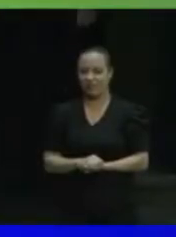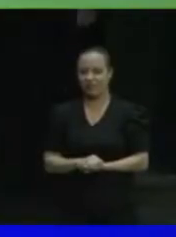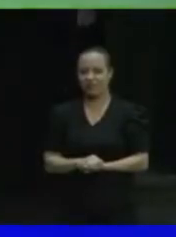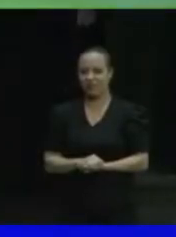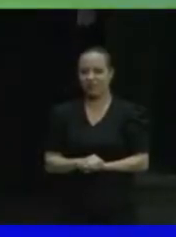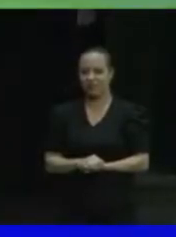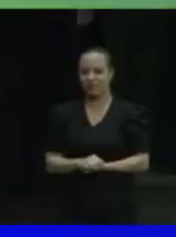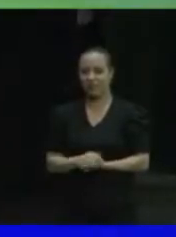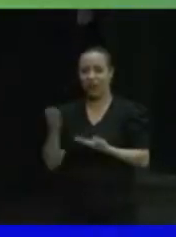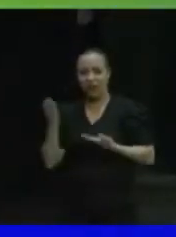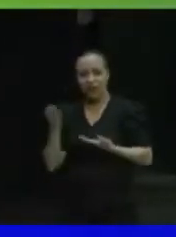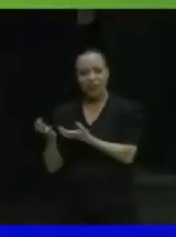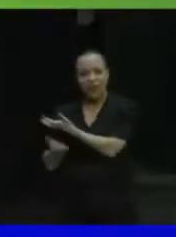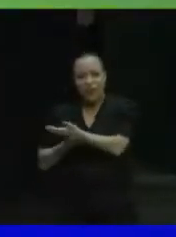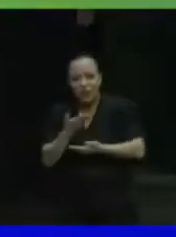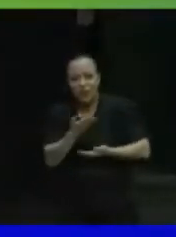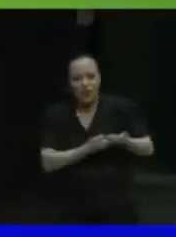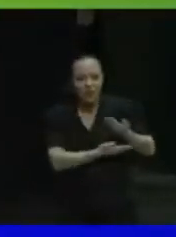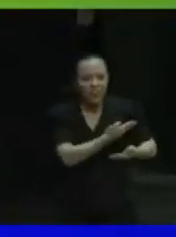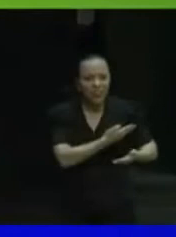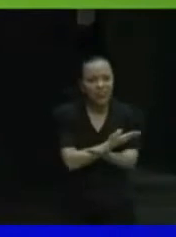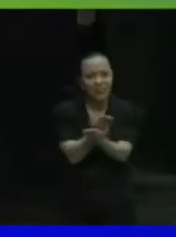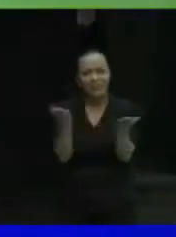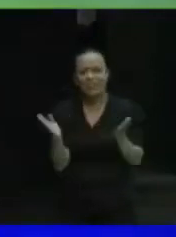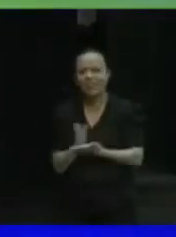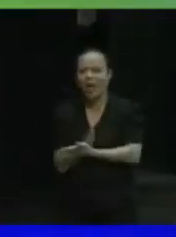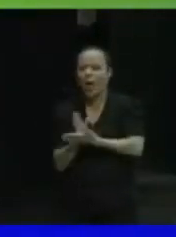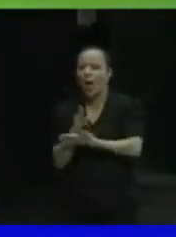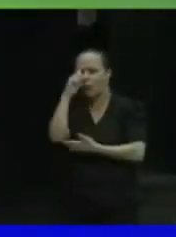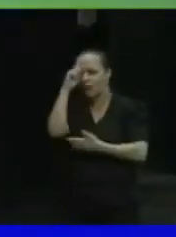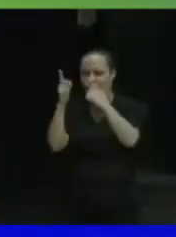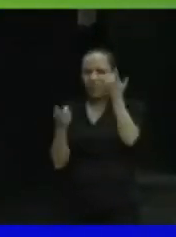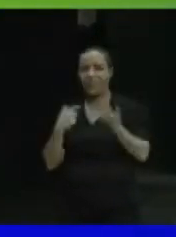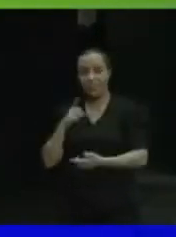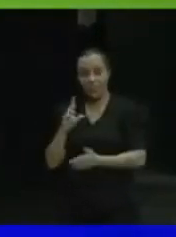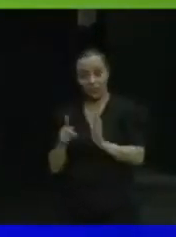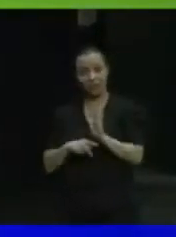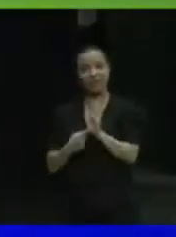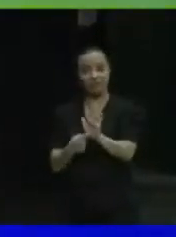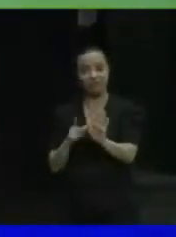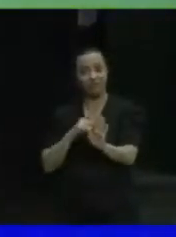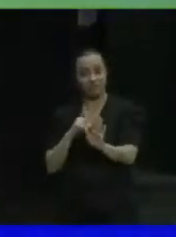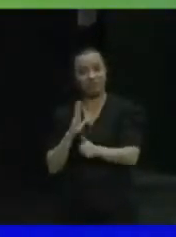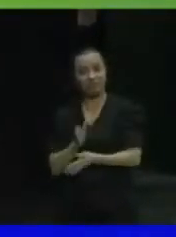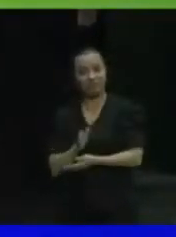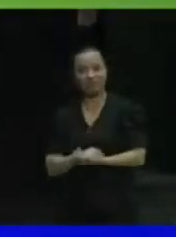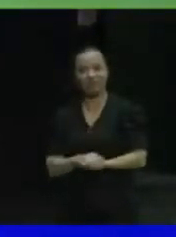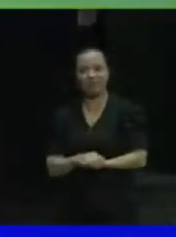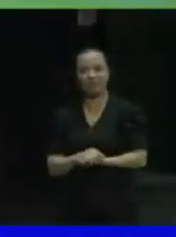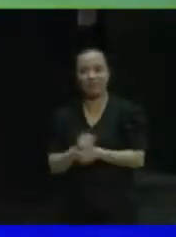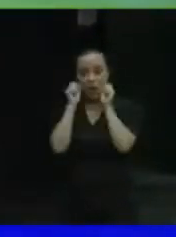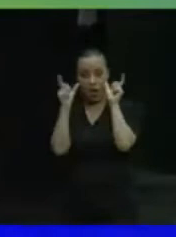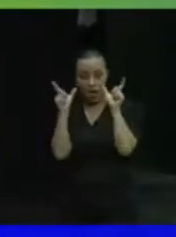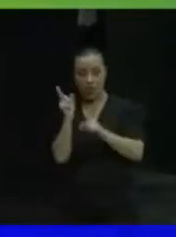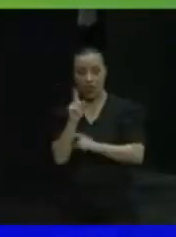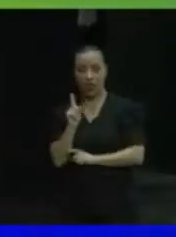Eu quero compartilhar aqui algumas ideias que eu tenho para esse projeto. Alerto que não é